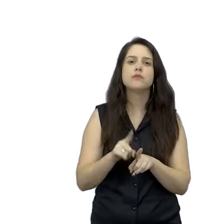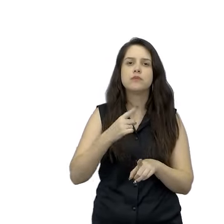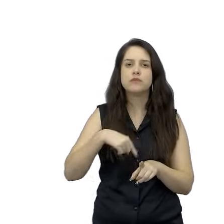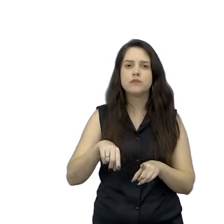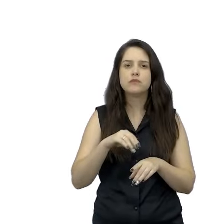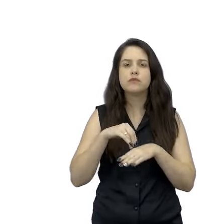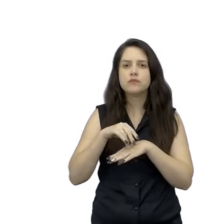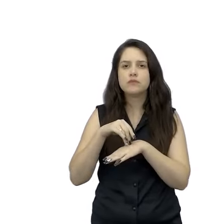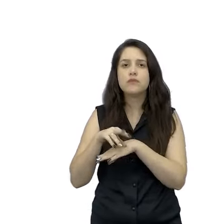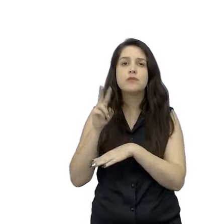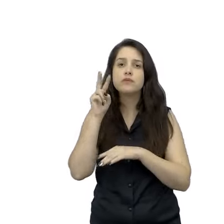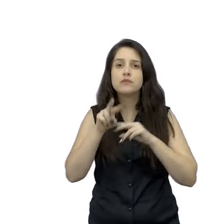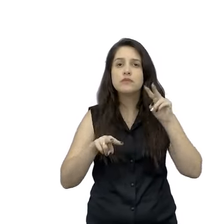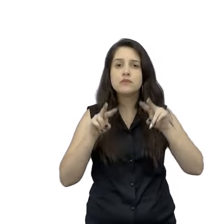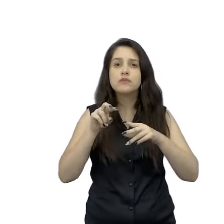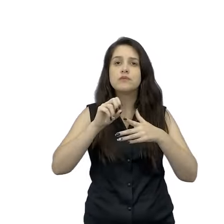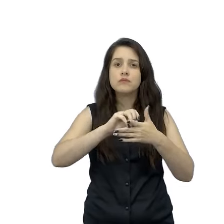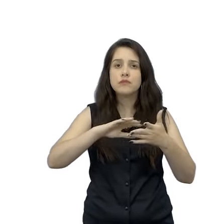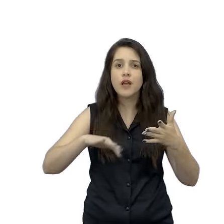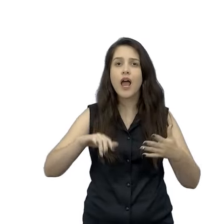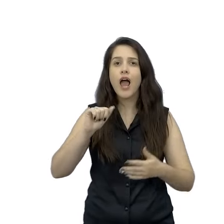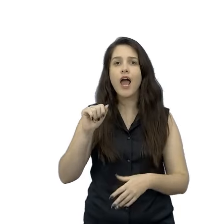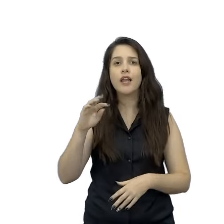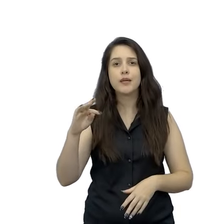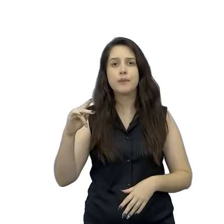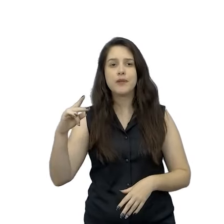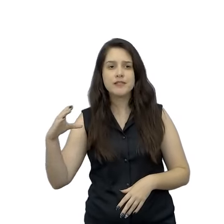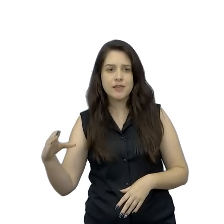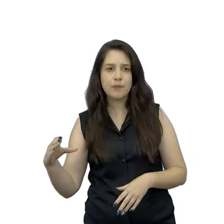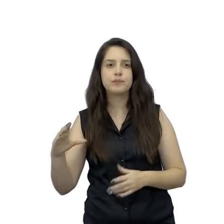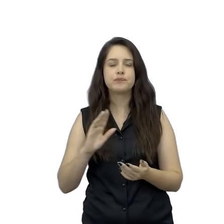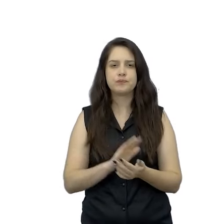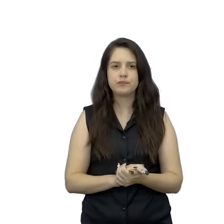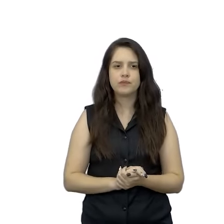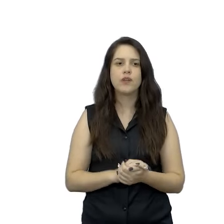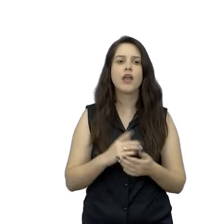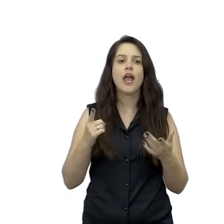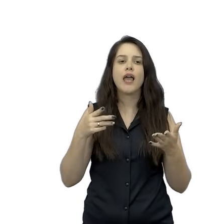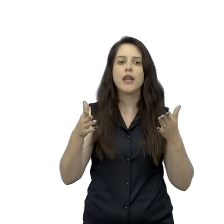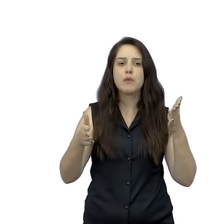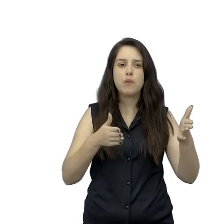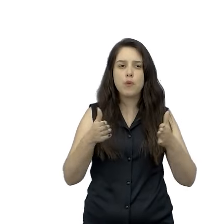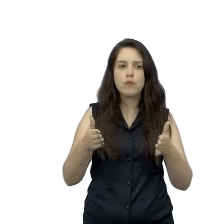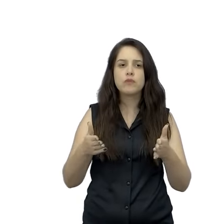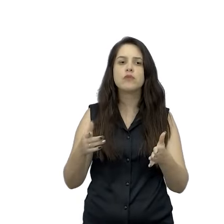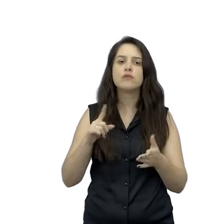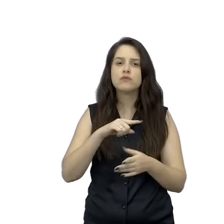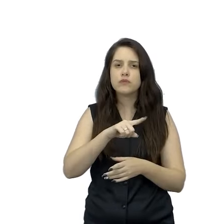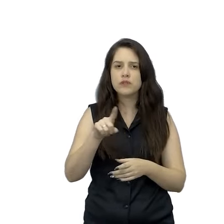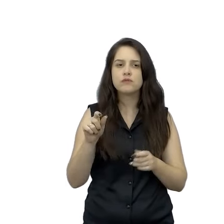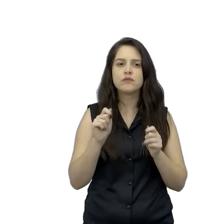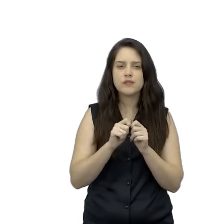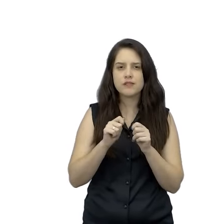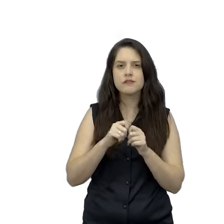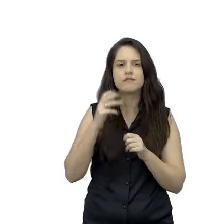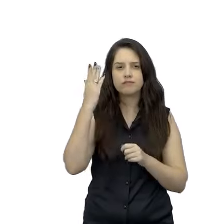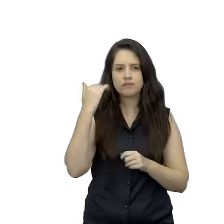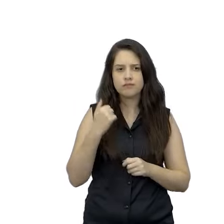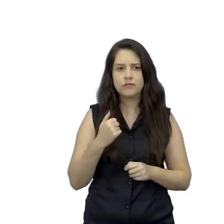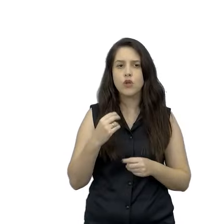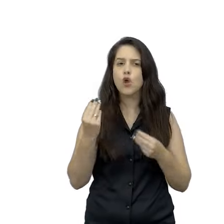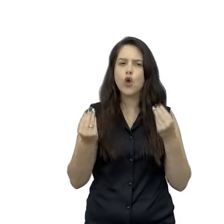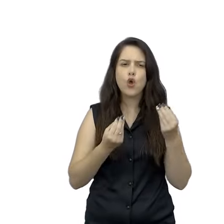ações para que vocês dêem continuidade no ATPC, desdobramento de pauta, que é aquele momento, né, que vocês fazem entre os pares. Então,